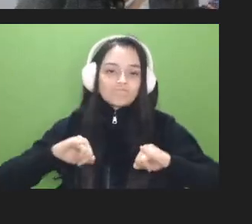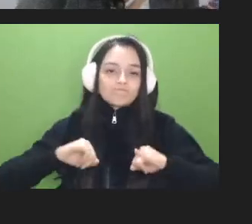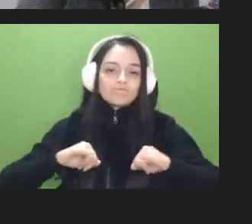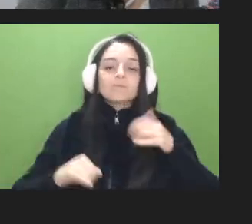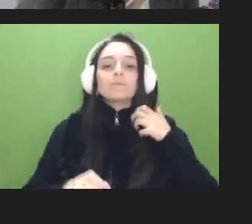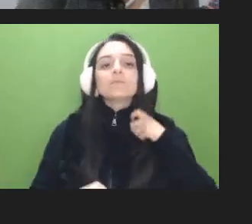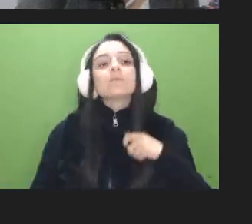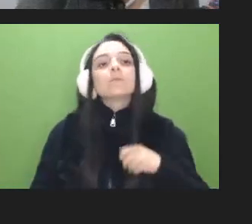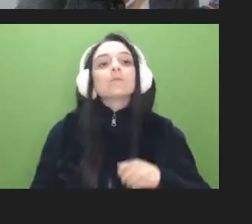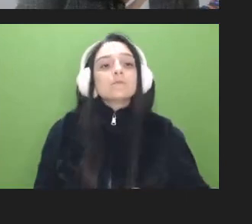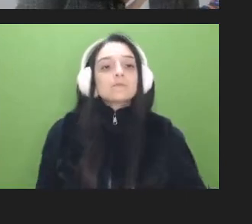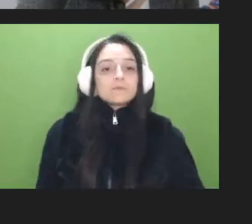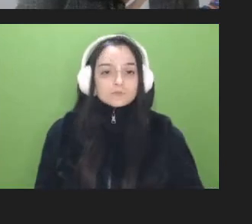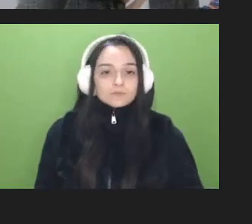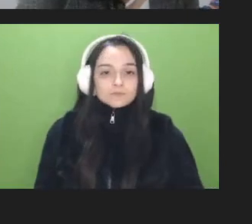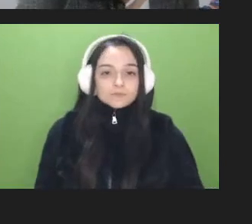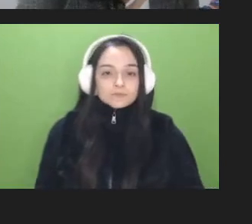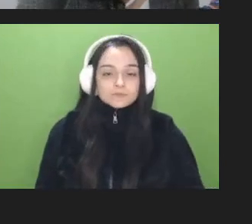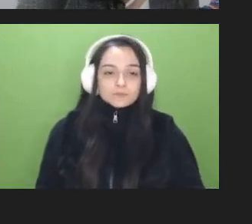E